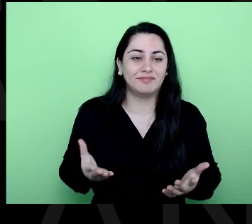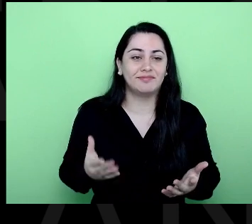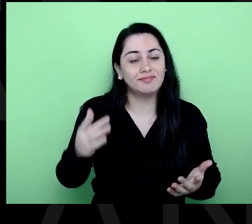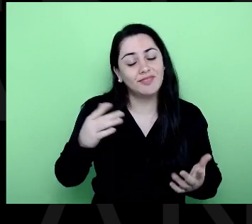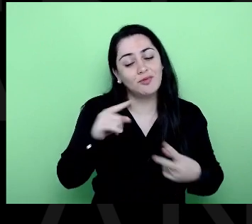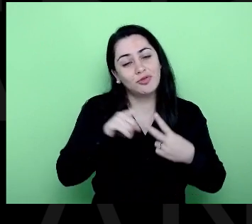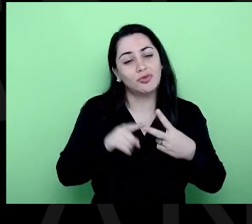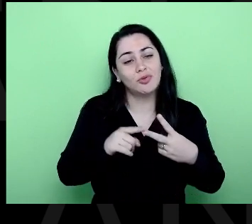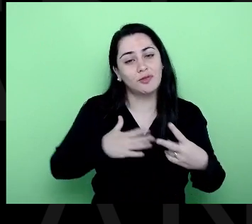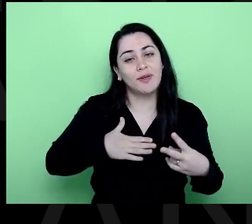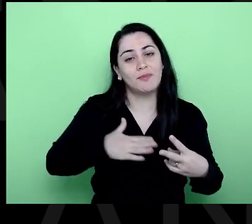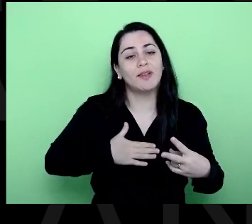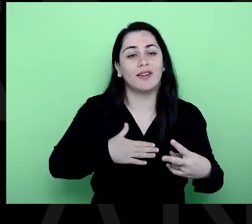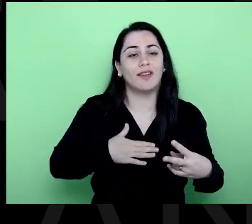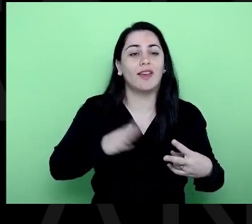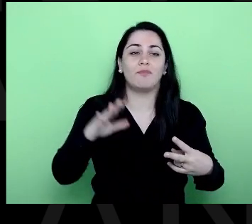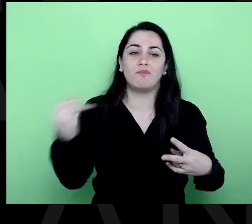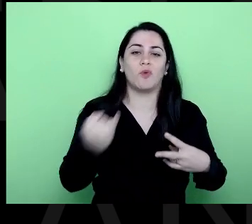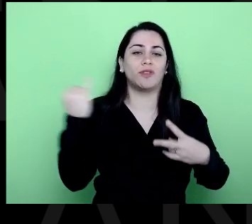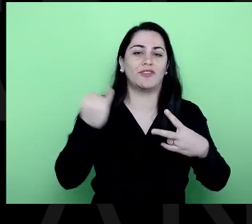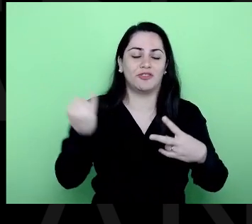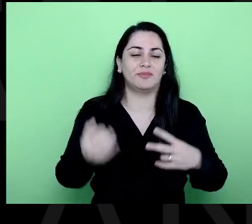que eu considero fundamental.